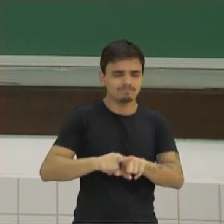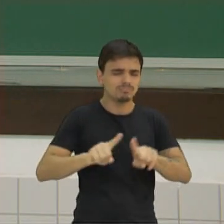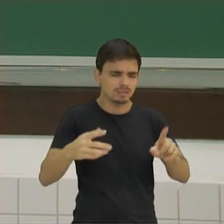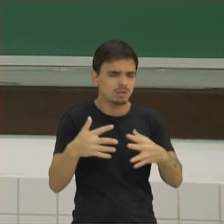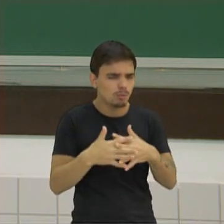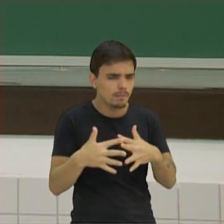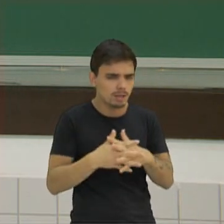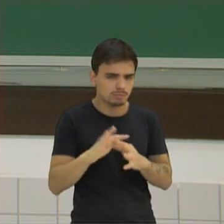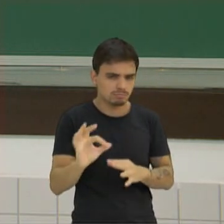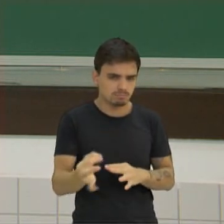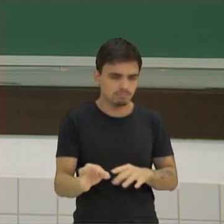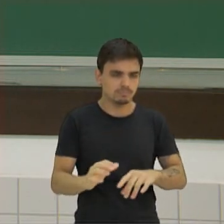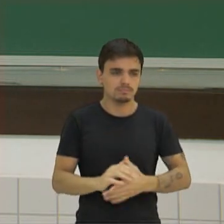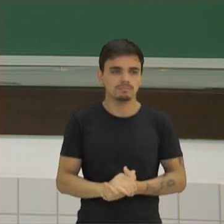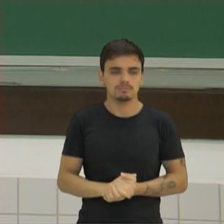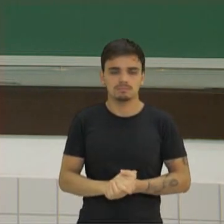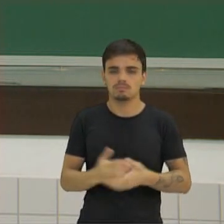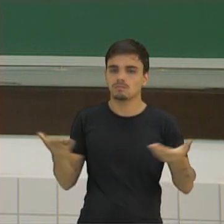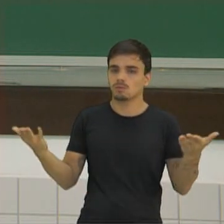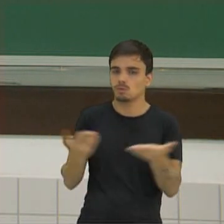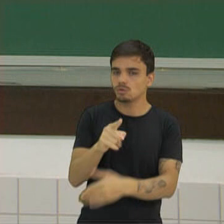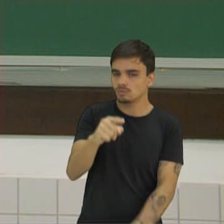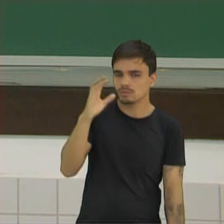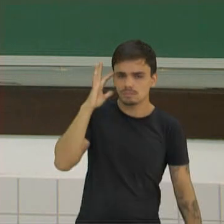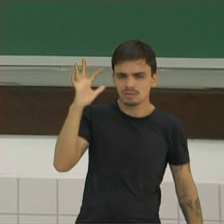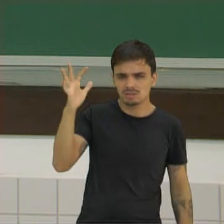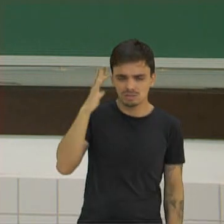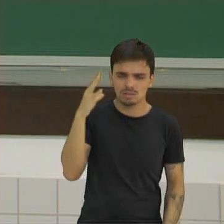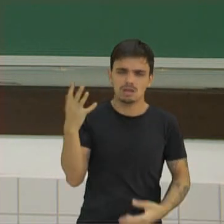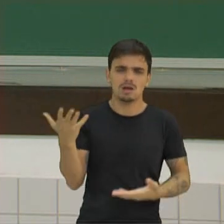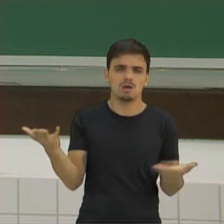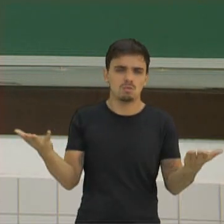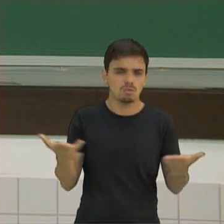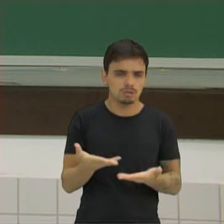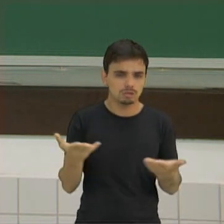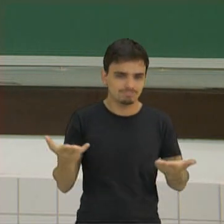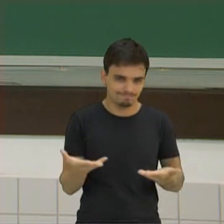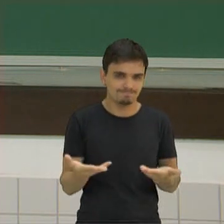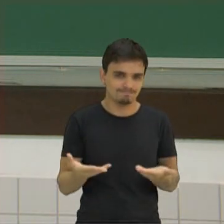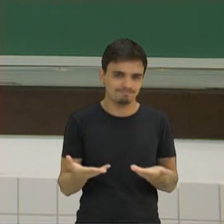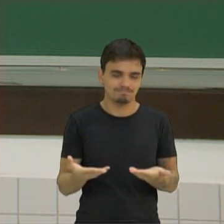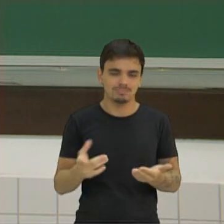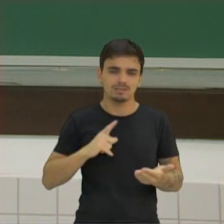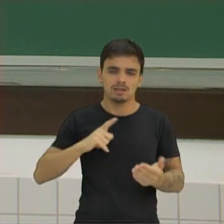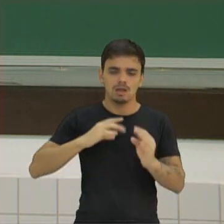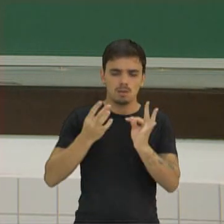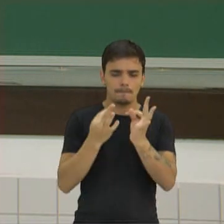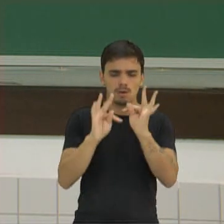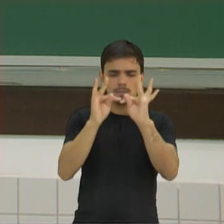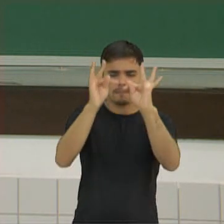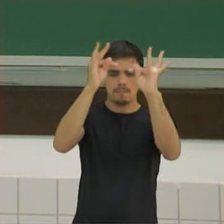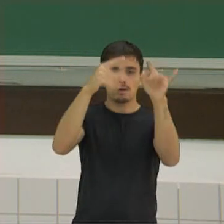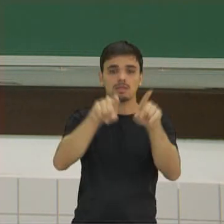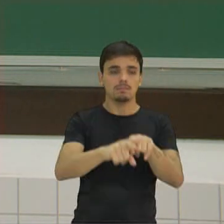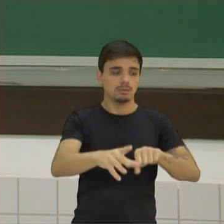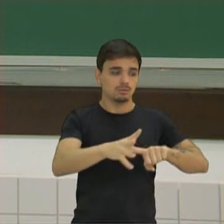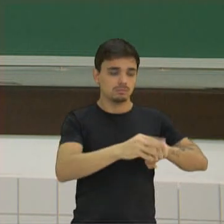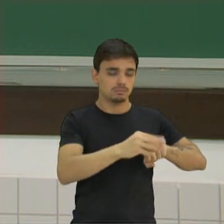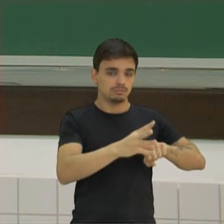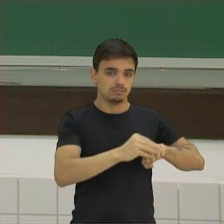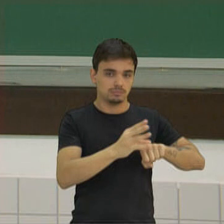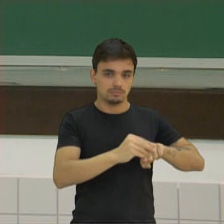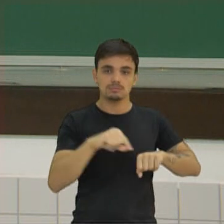complexo para entender hoje vocês imaginarem gente com tanta tecnologia mas com tanto conhecimento